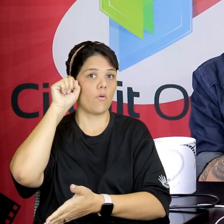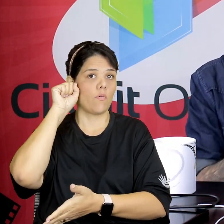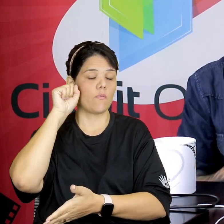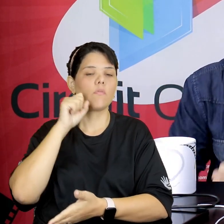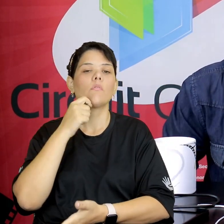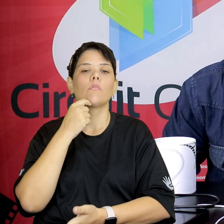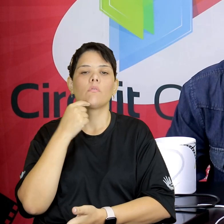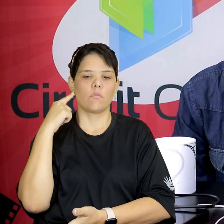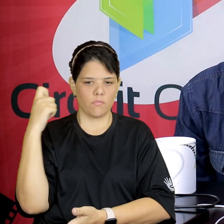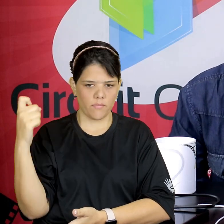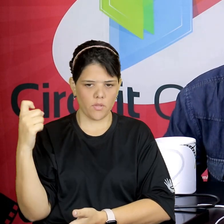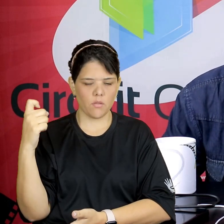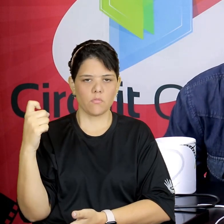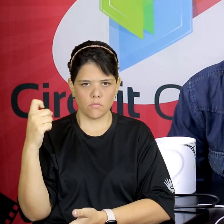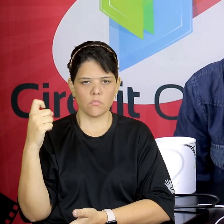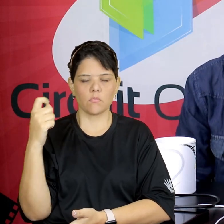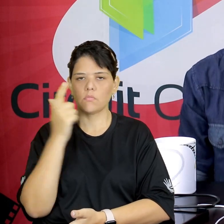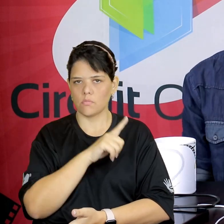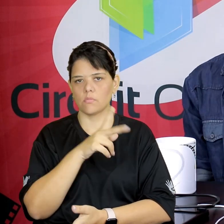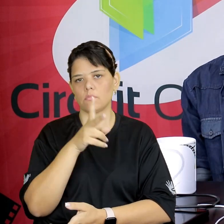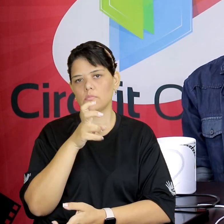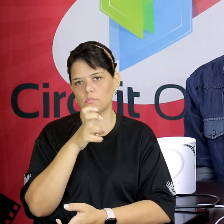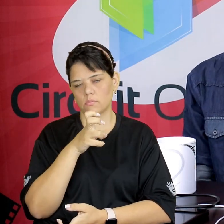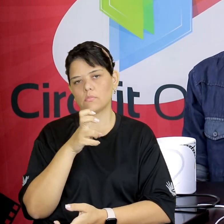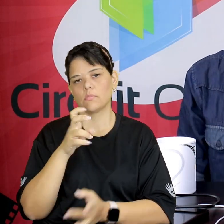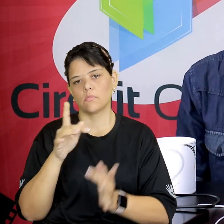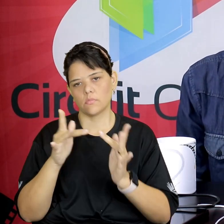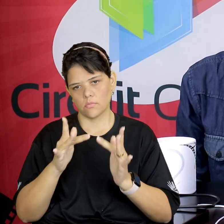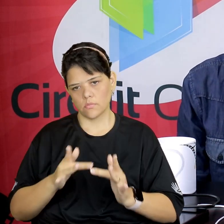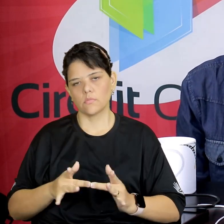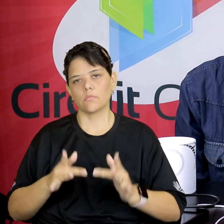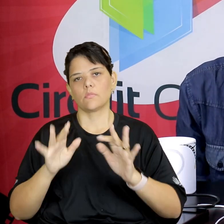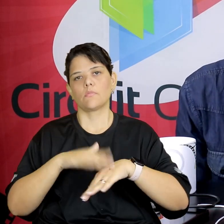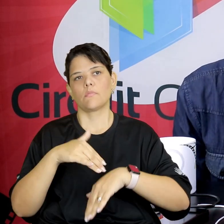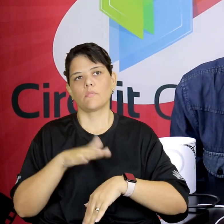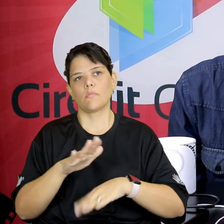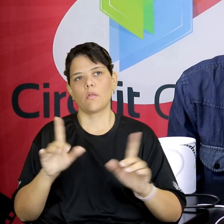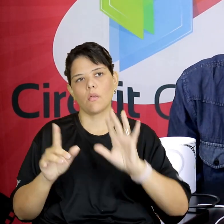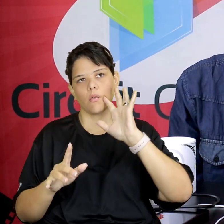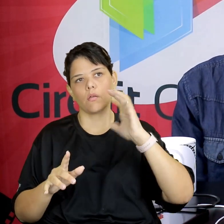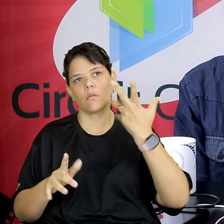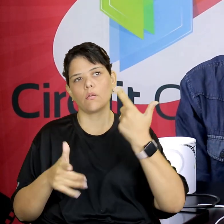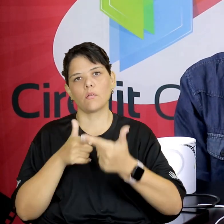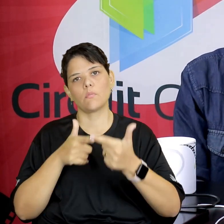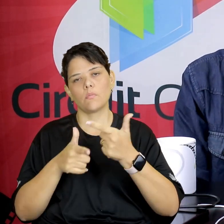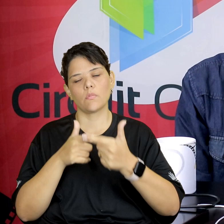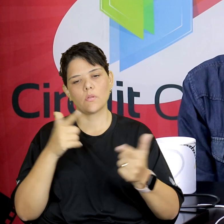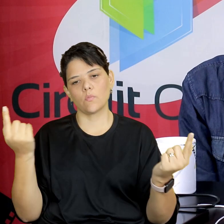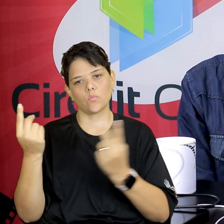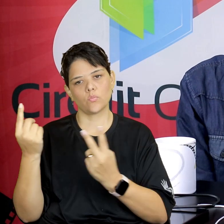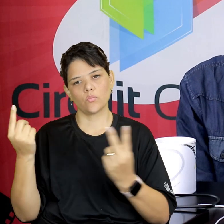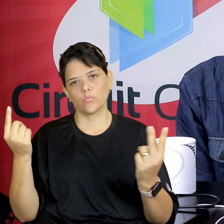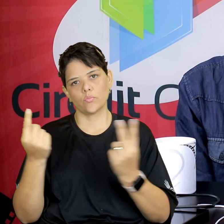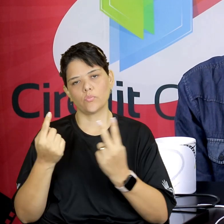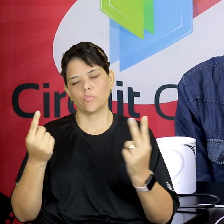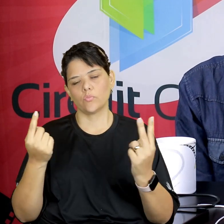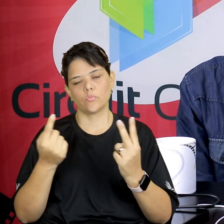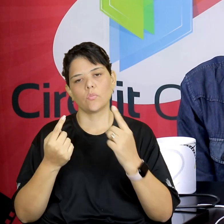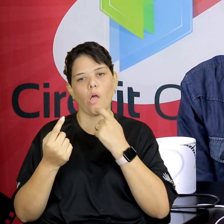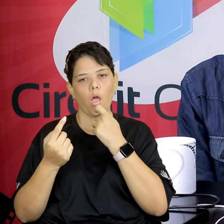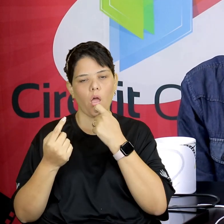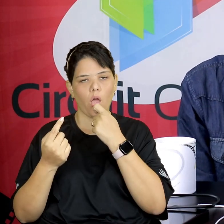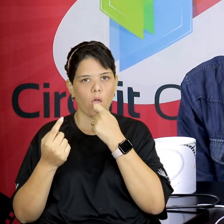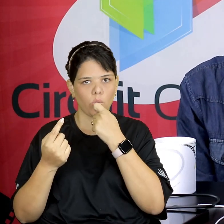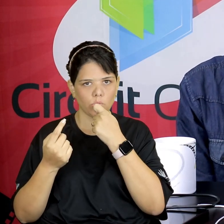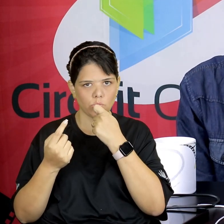barulho. Sincronizando esse barulho, você conseguiu sincronizar, resolver seu problema, sincronizar os dois áudios. Mas assim, não